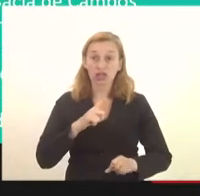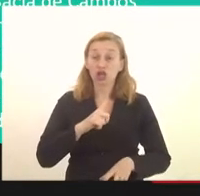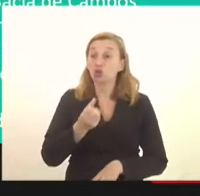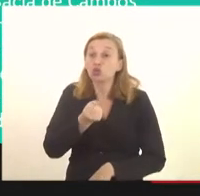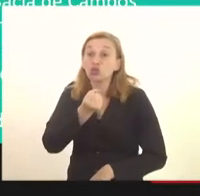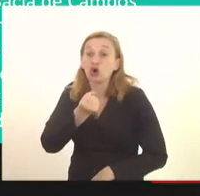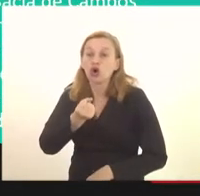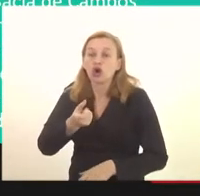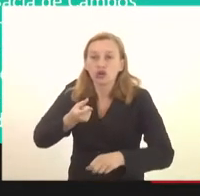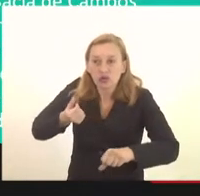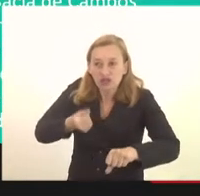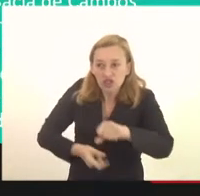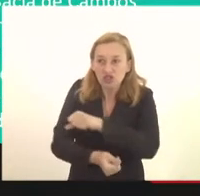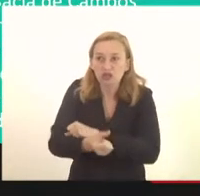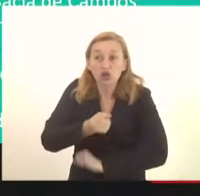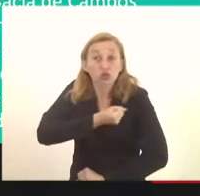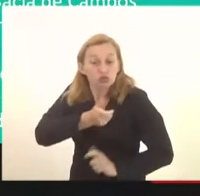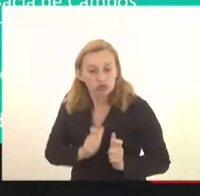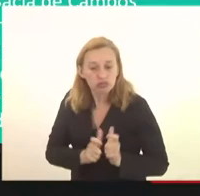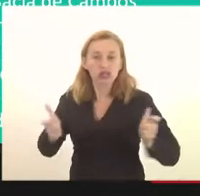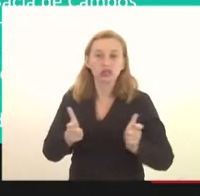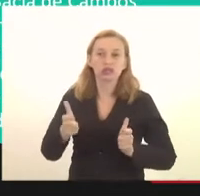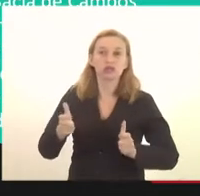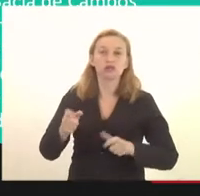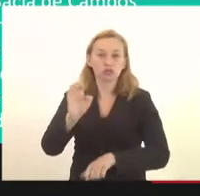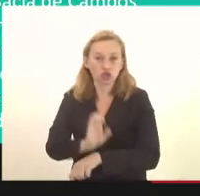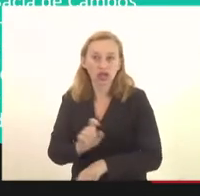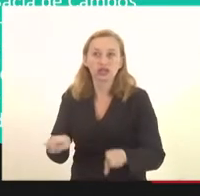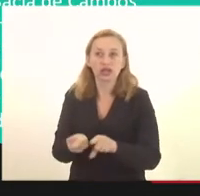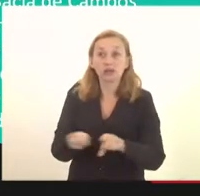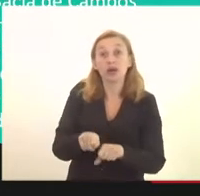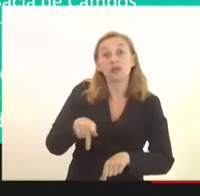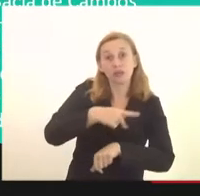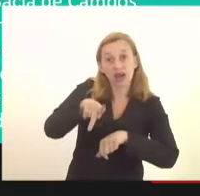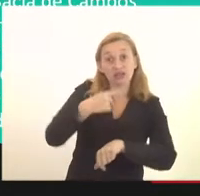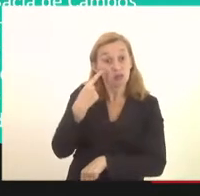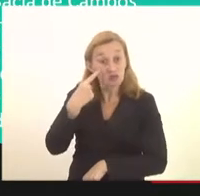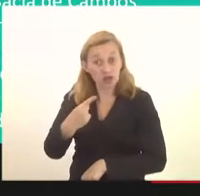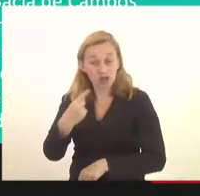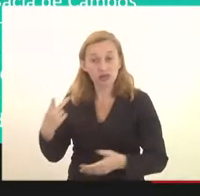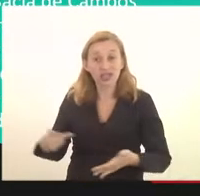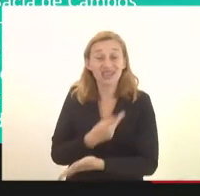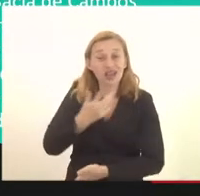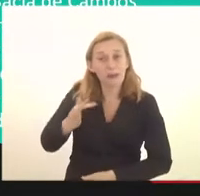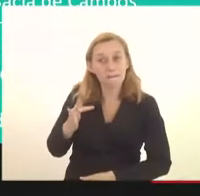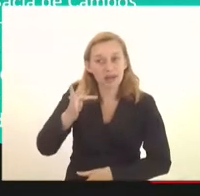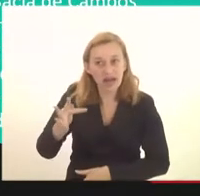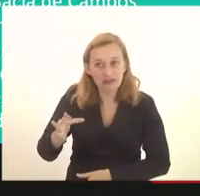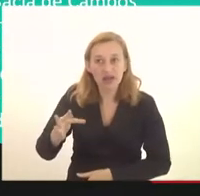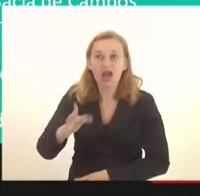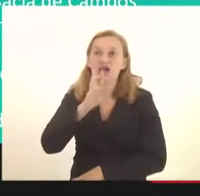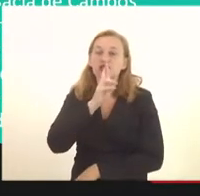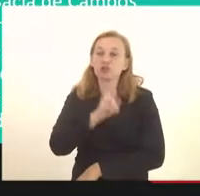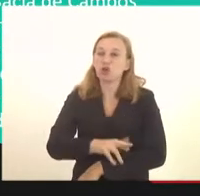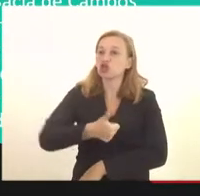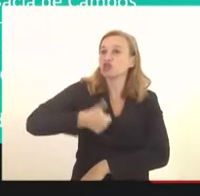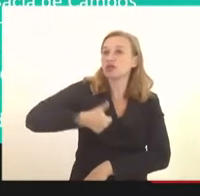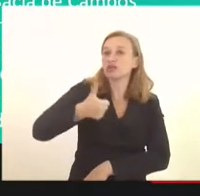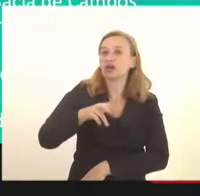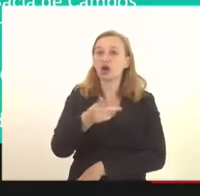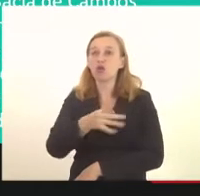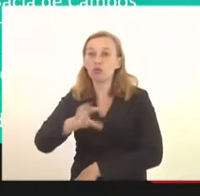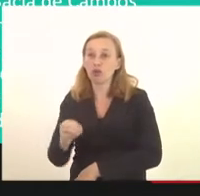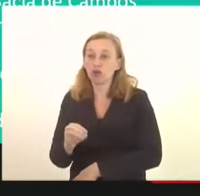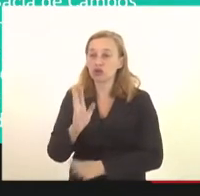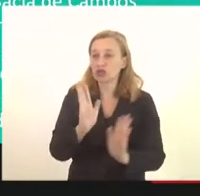de investimentos para o Estado e para o país aqui. Nós vamos ver isso acontecer já em breve. Primeira resposta vai ser: o poço vai ser